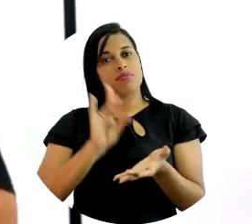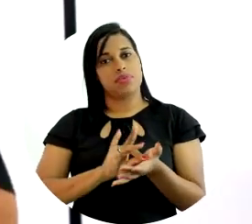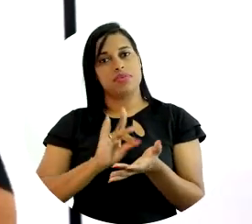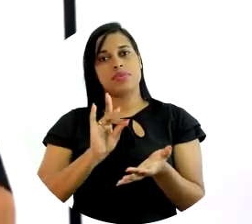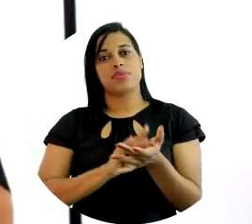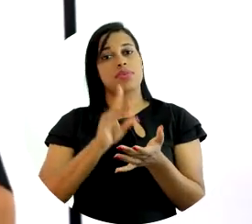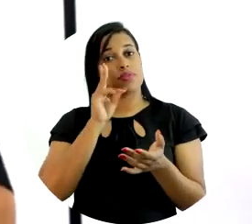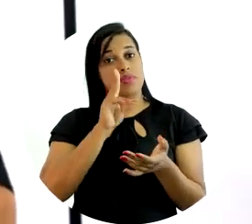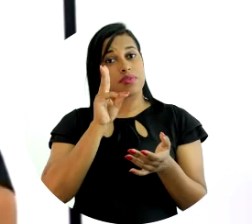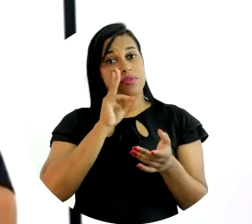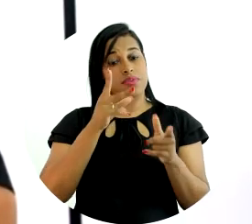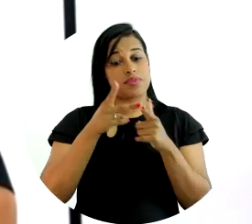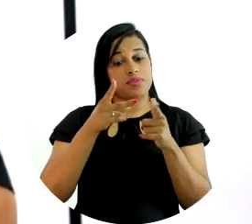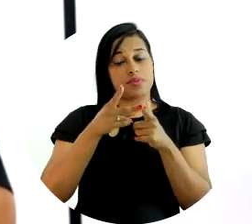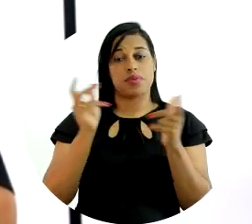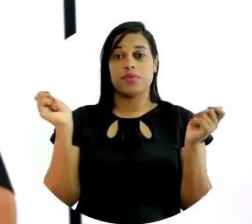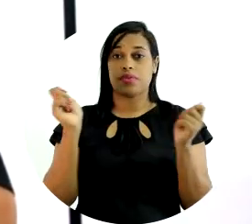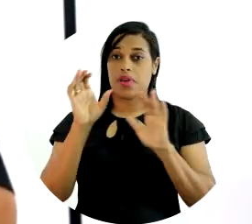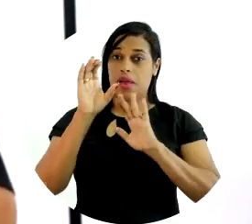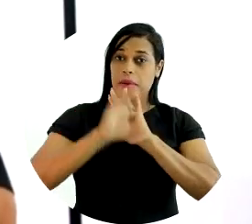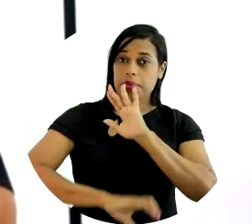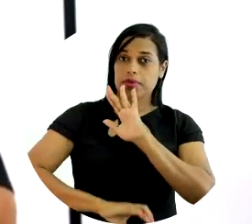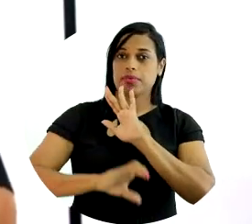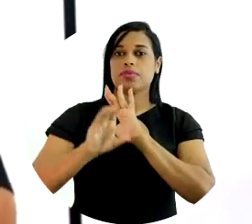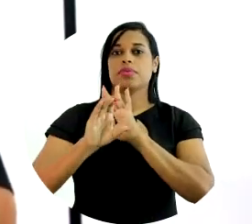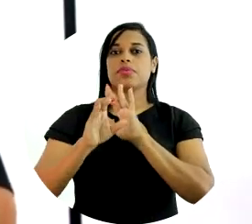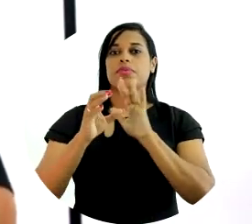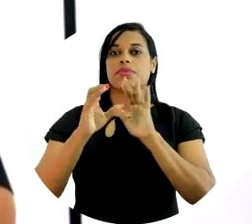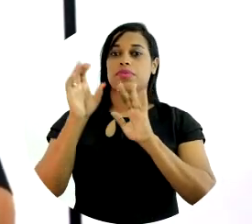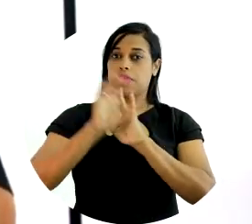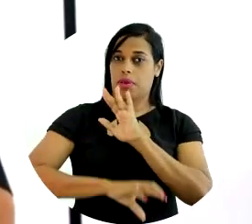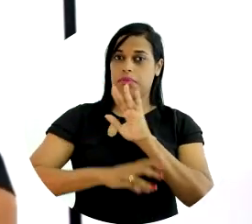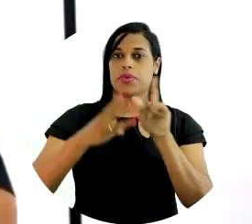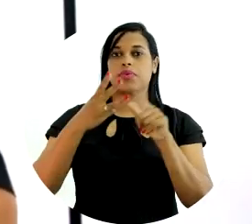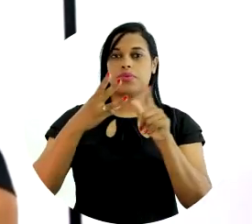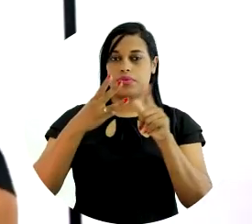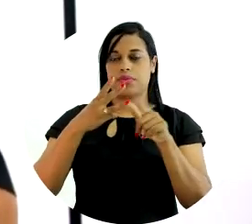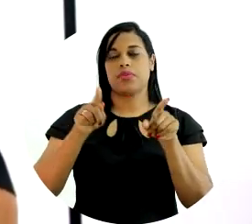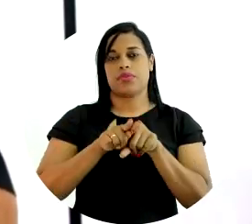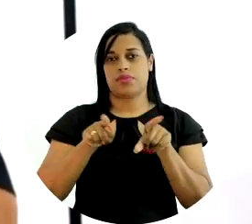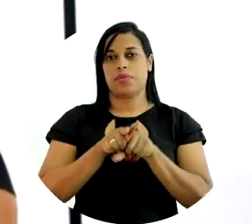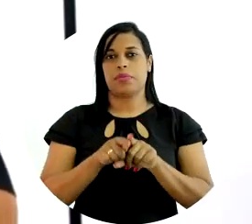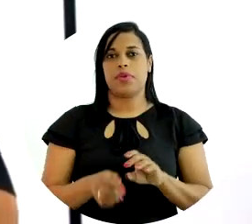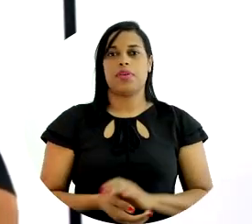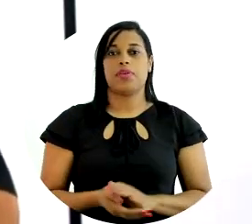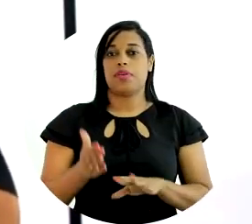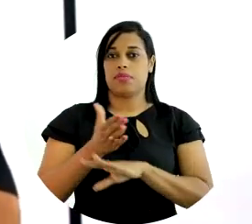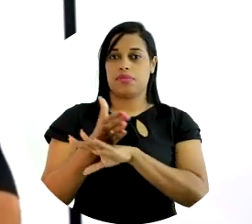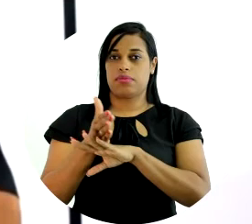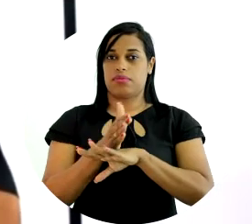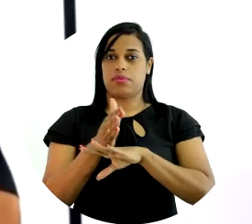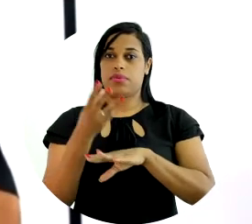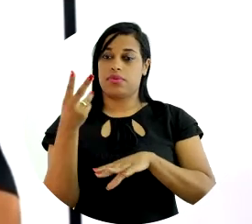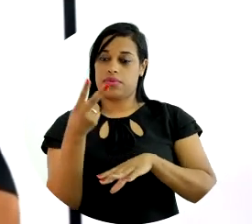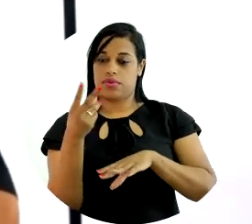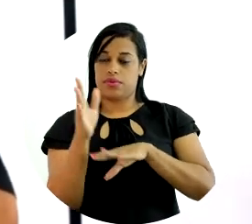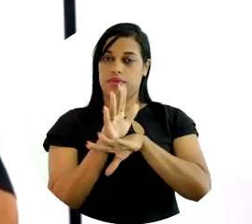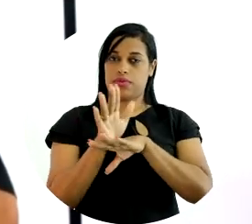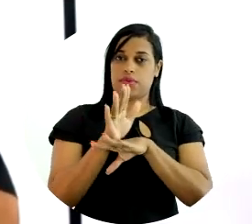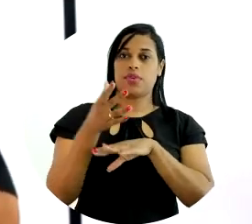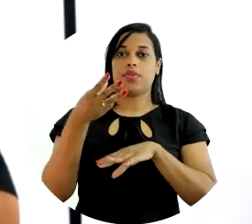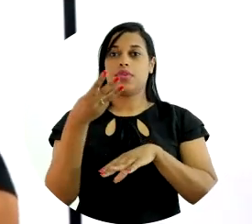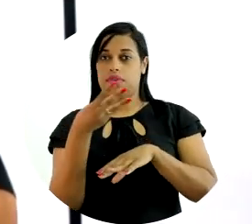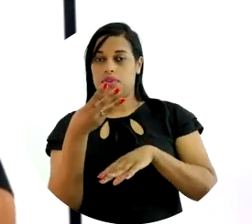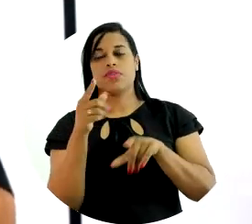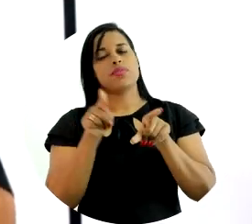e é justamente isso que nós vamos de um segundo capítulo a gente vai vir também no capítulo 3 na vídeo-aula 2